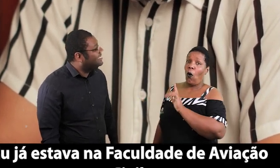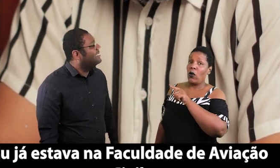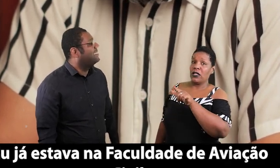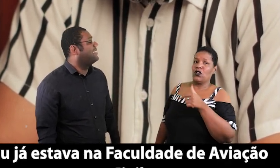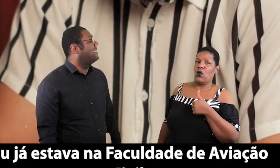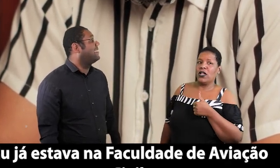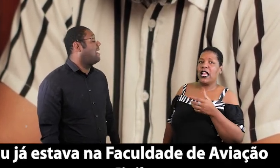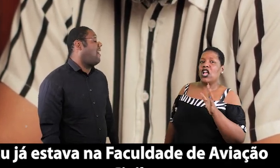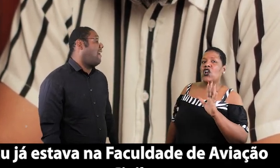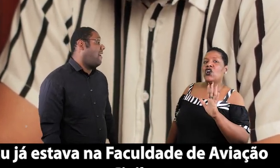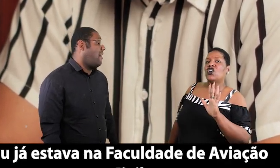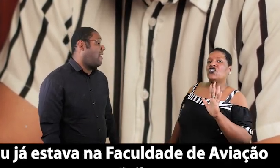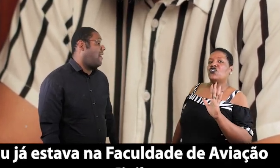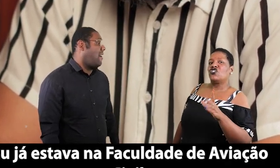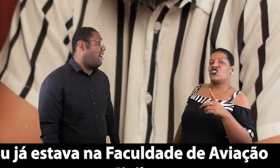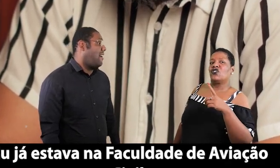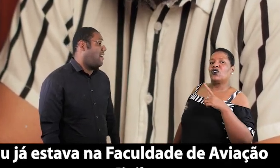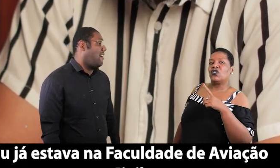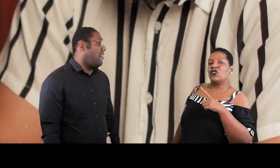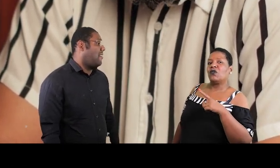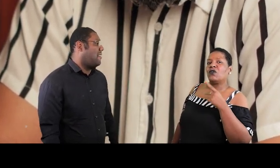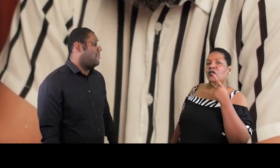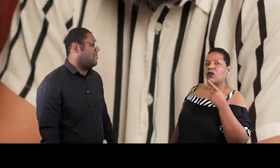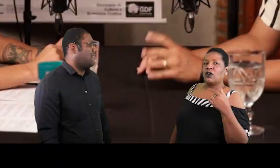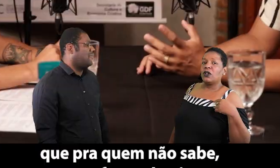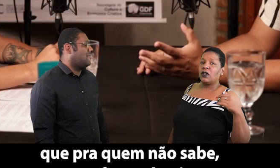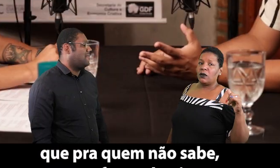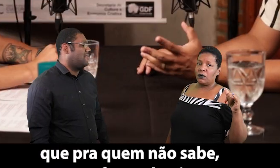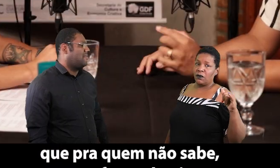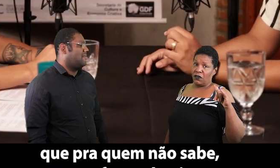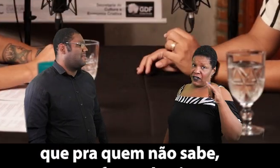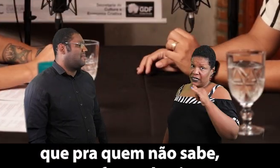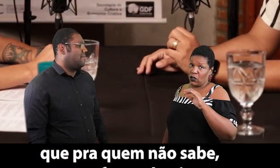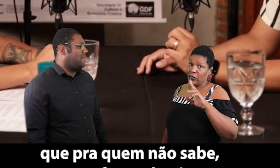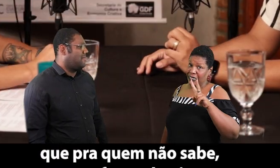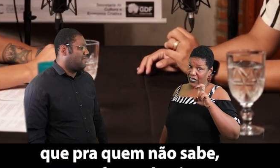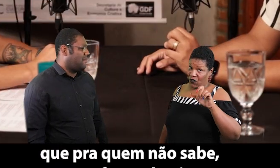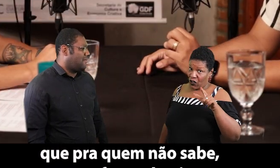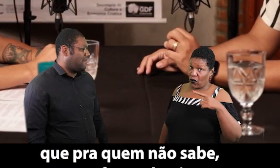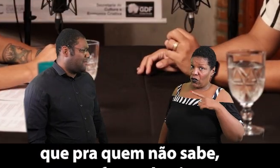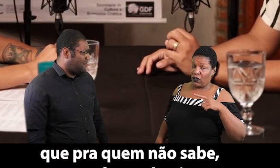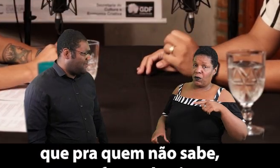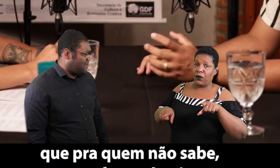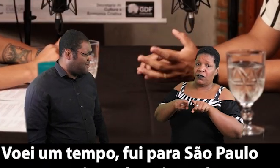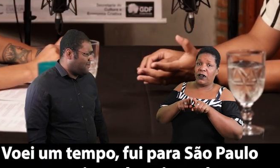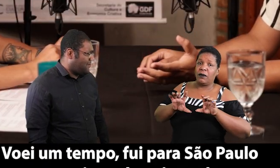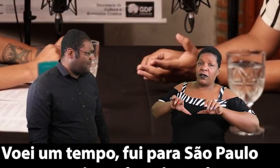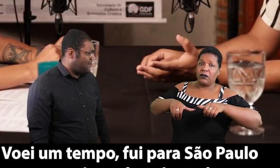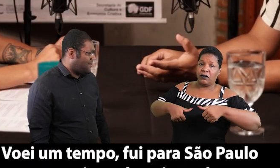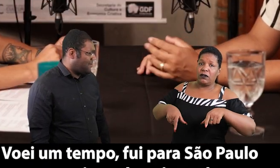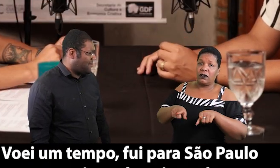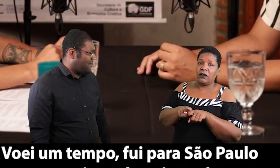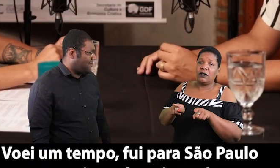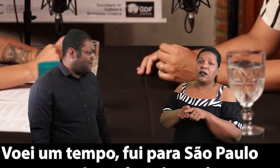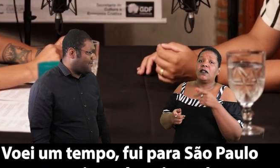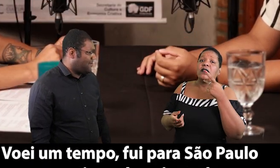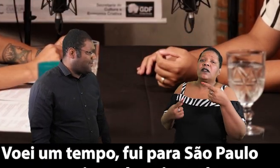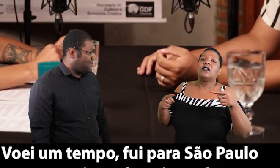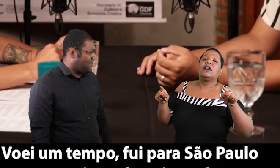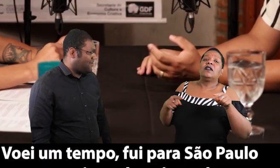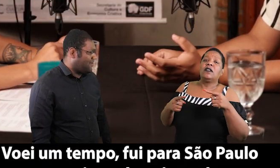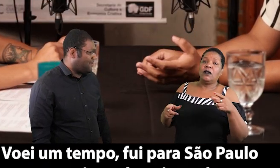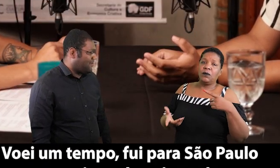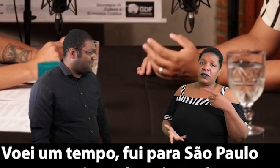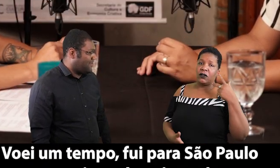Eu já estava, acho que na faculdade de aviação civil, que para quem não sabe, eu sou formado nisso. Eu voei um tempo, fui para São Paulo